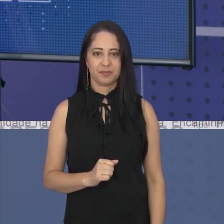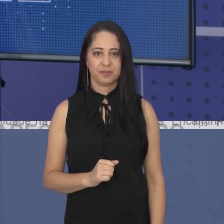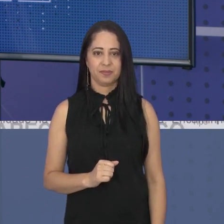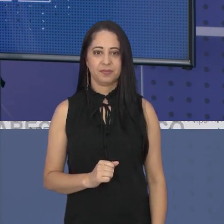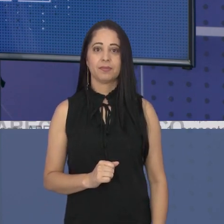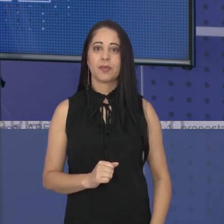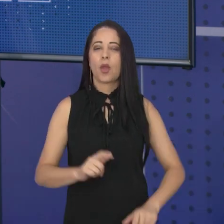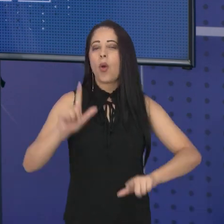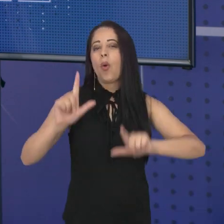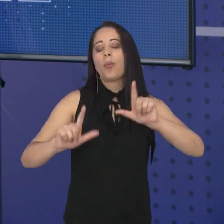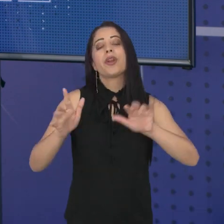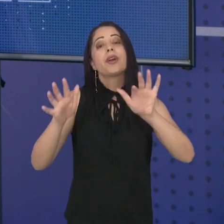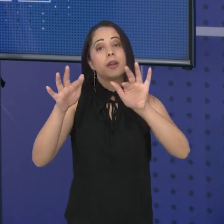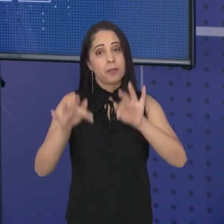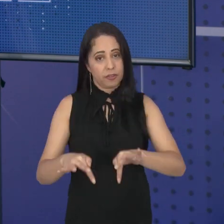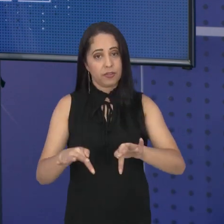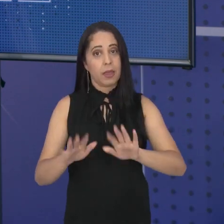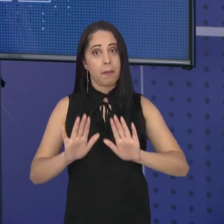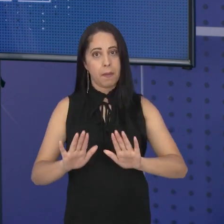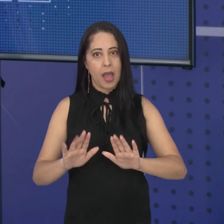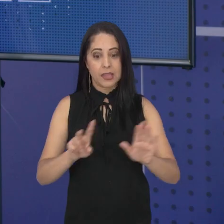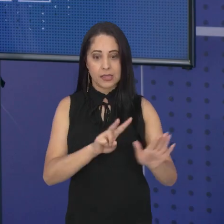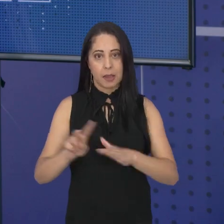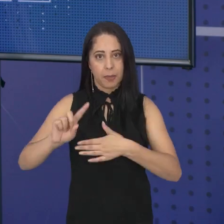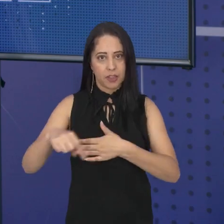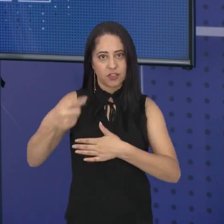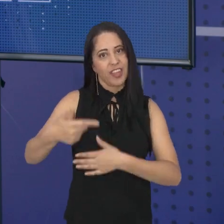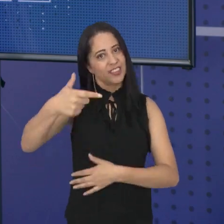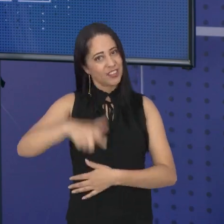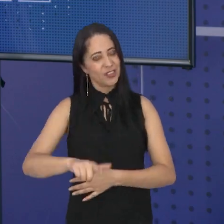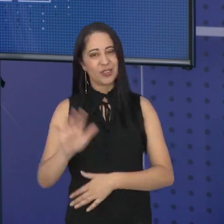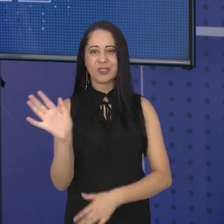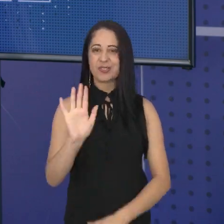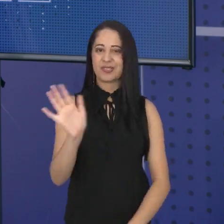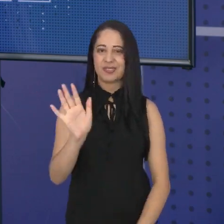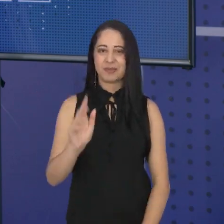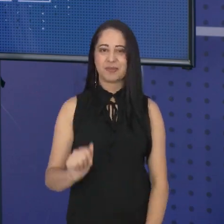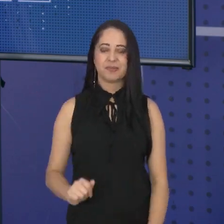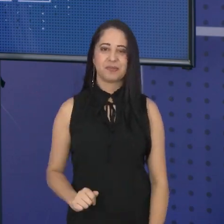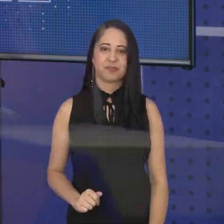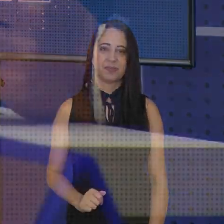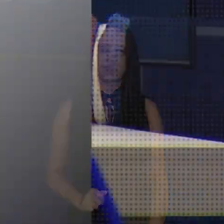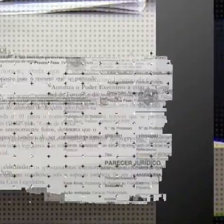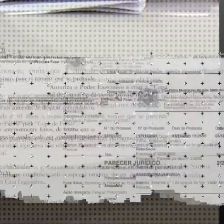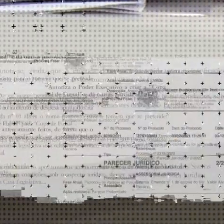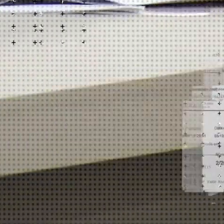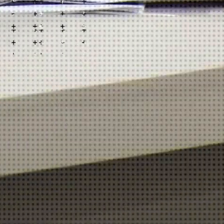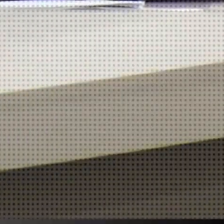câmarasjc.sp.gov.br. O Tramitando fica por aqui, mas na semana que vem tem mais. Até lá!